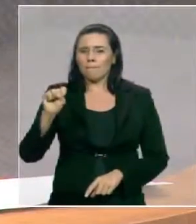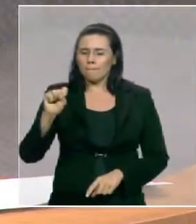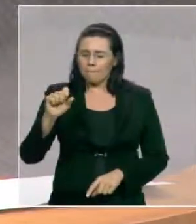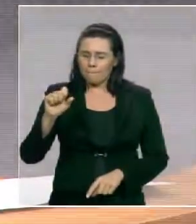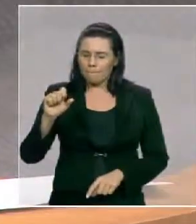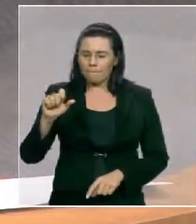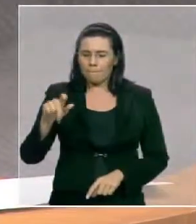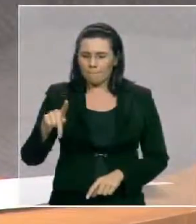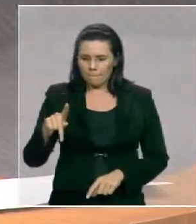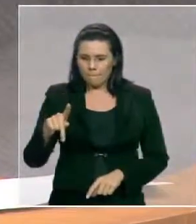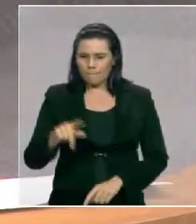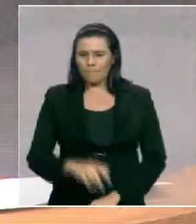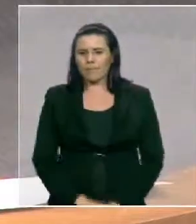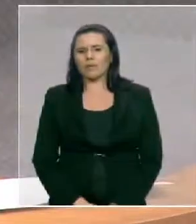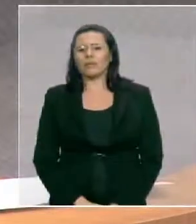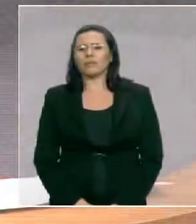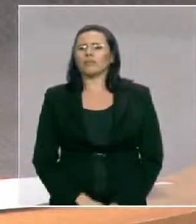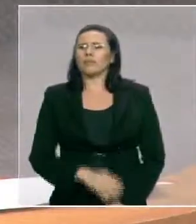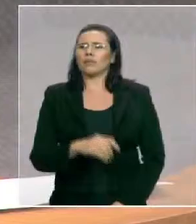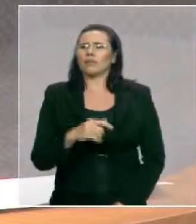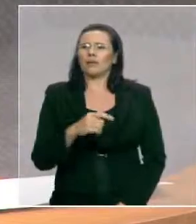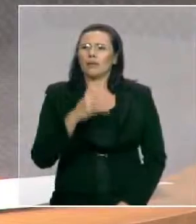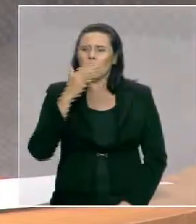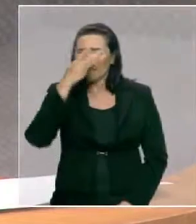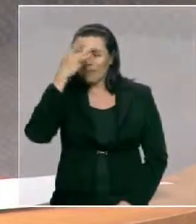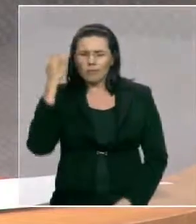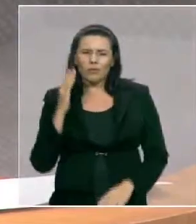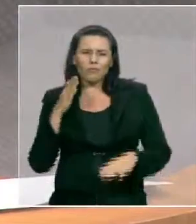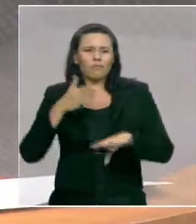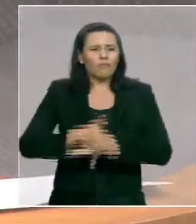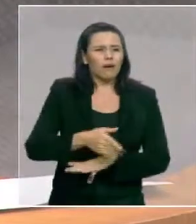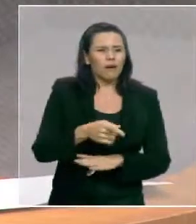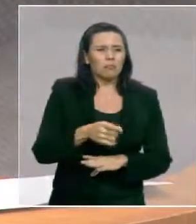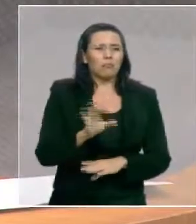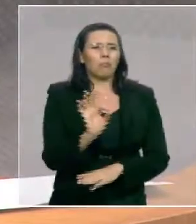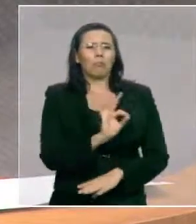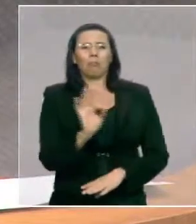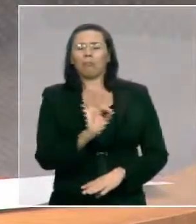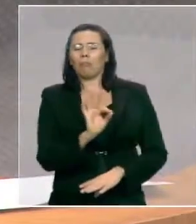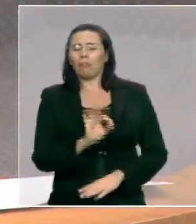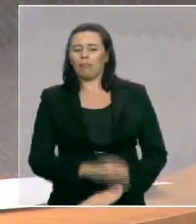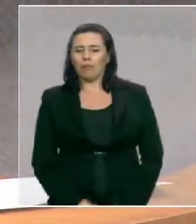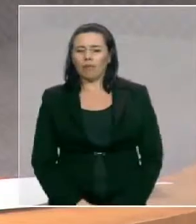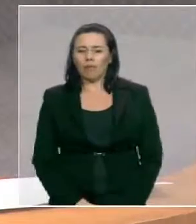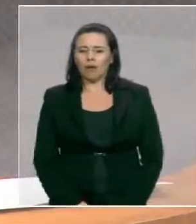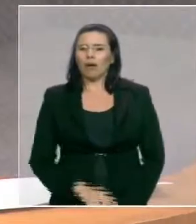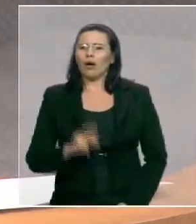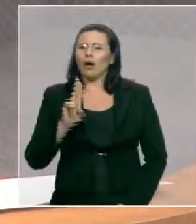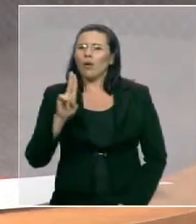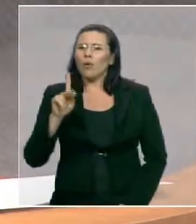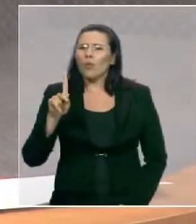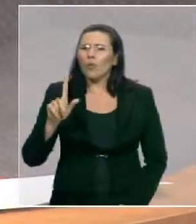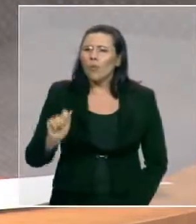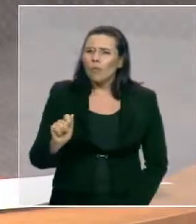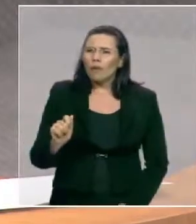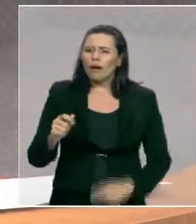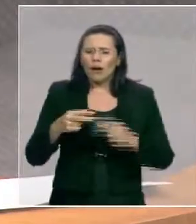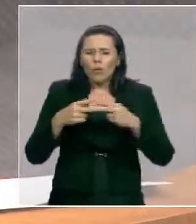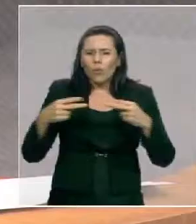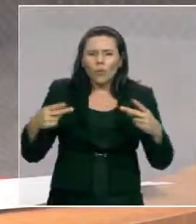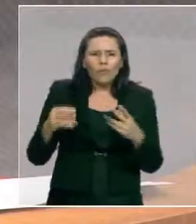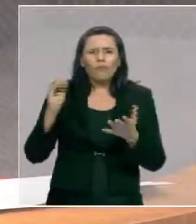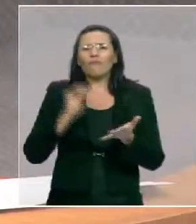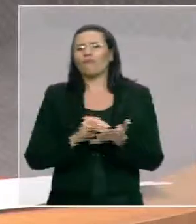UPAs sem materiais, e sempre eu procuro utilizar o exemplo